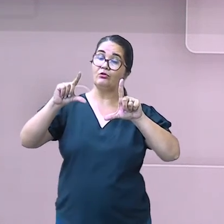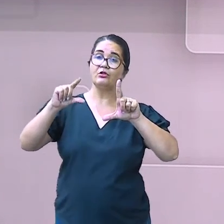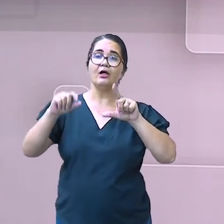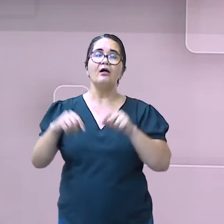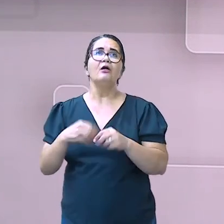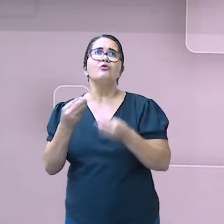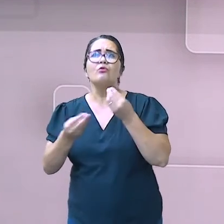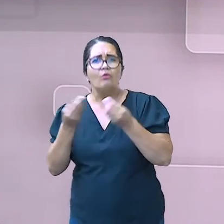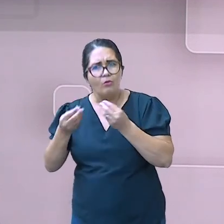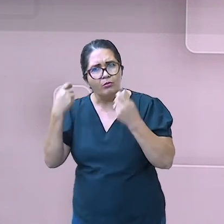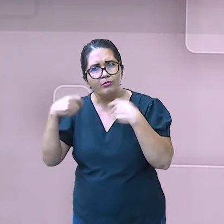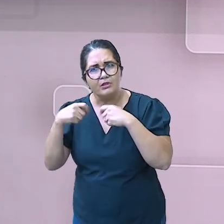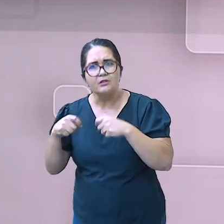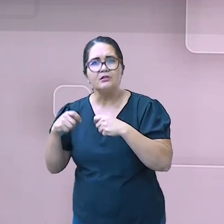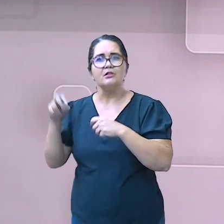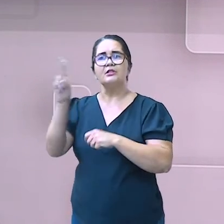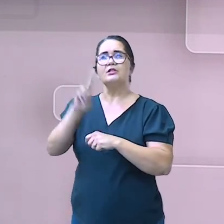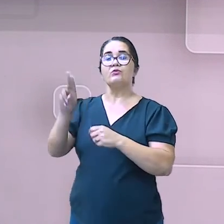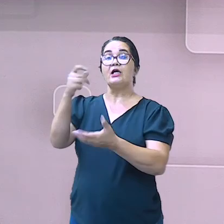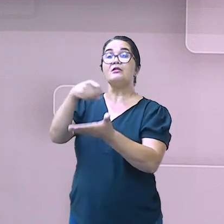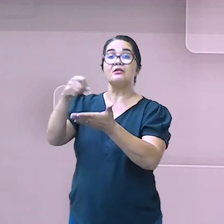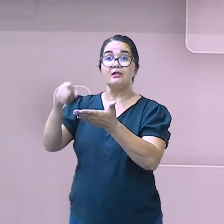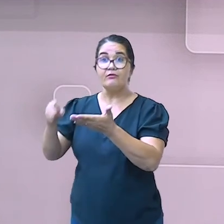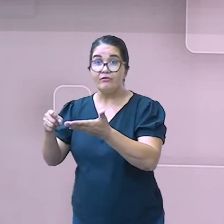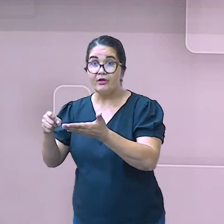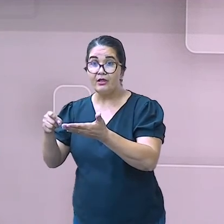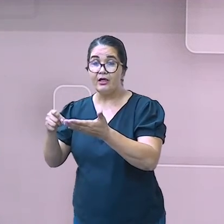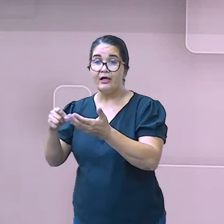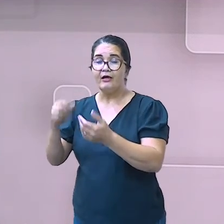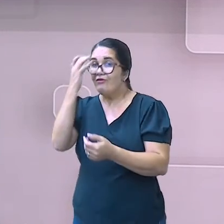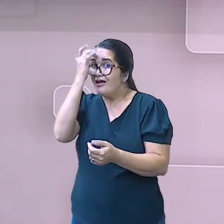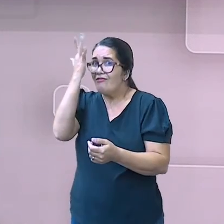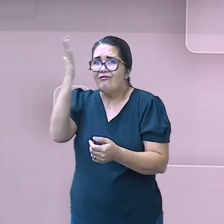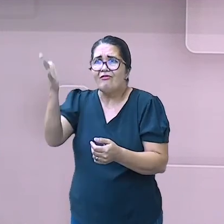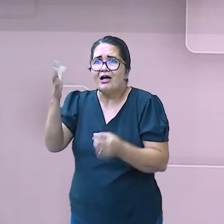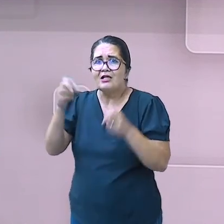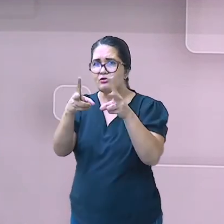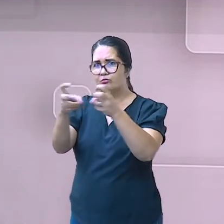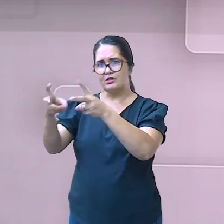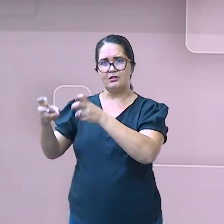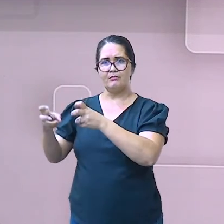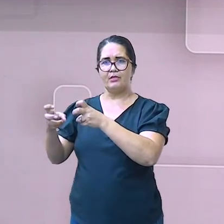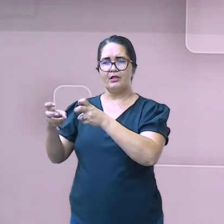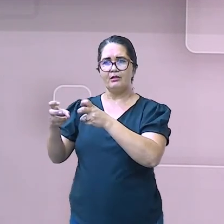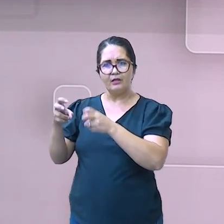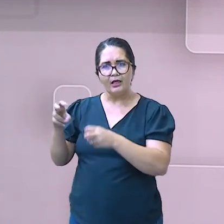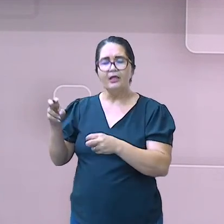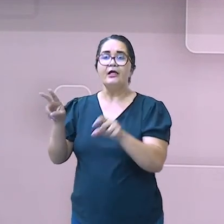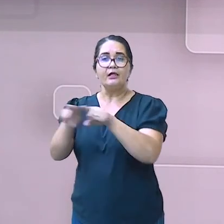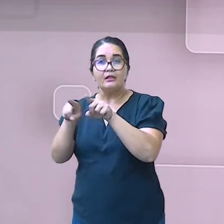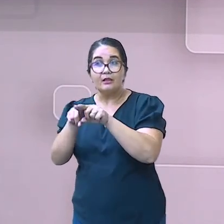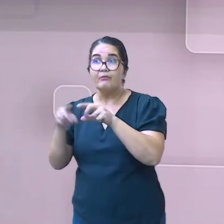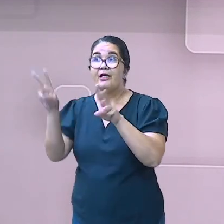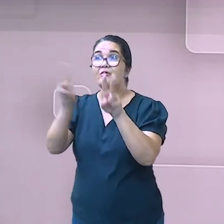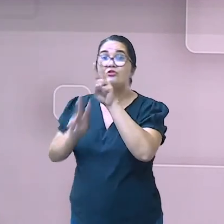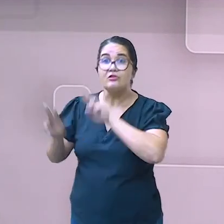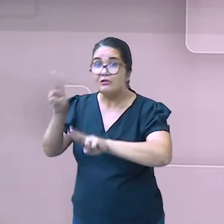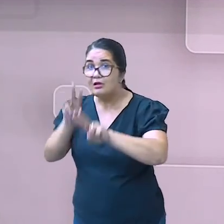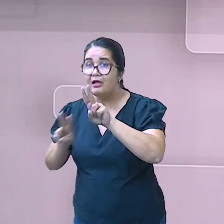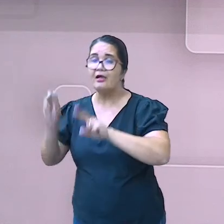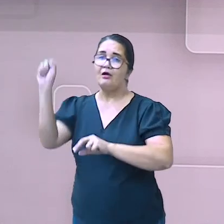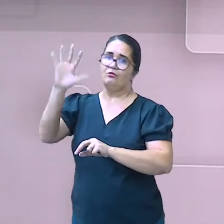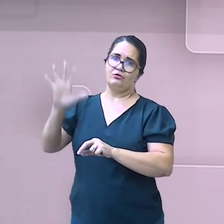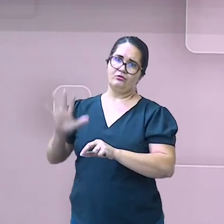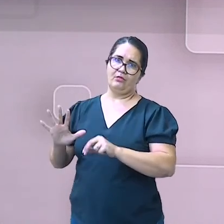de mapas, de gráficos. Isso é para facilitar a leitura, tá? Então aqui nós temos também